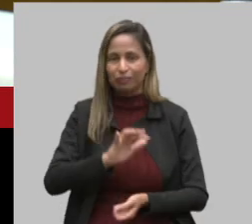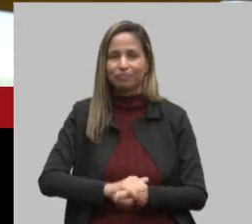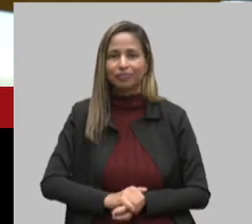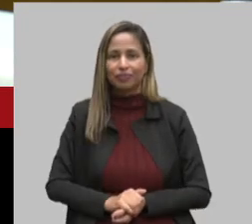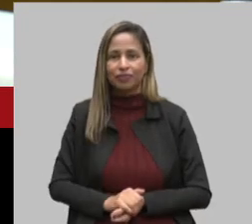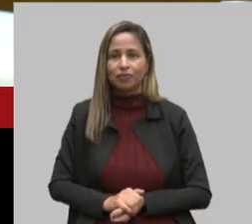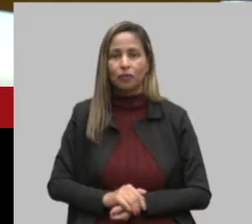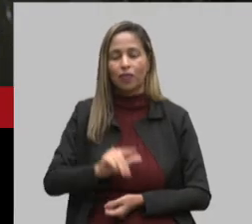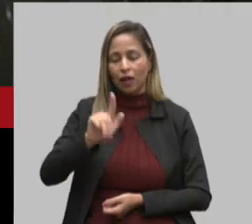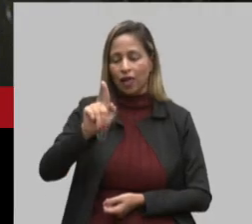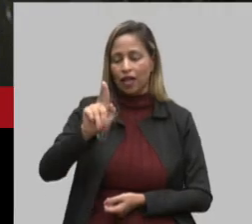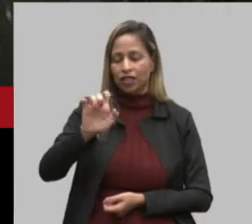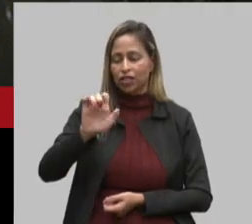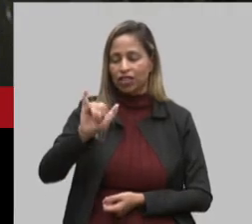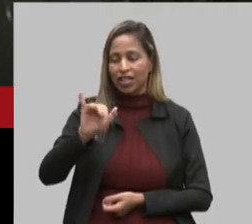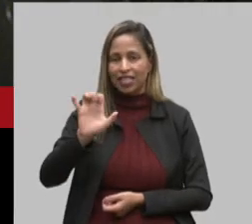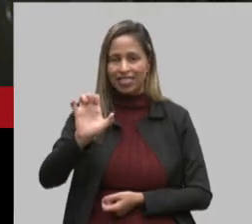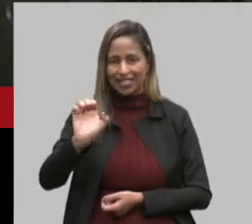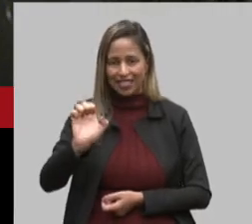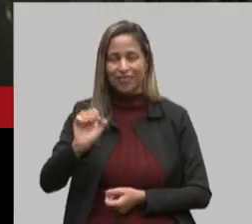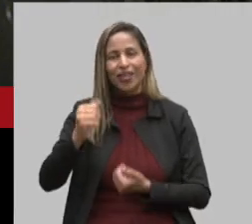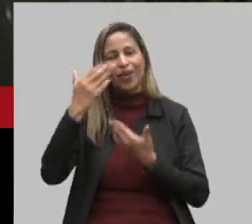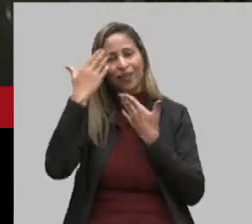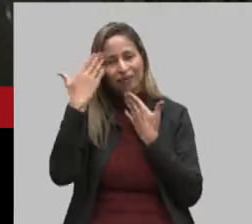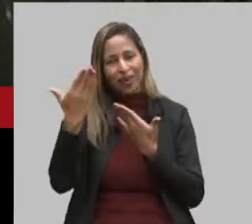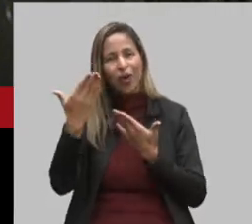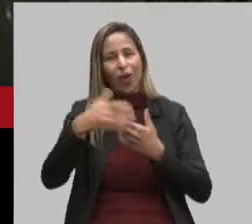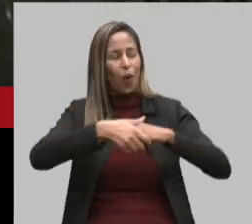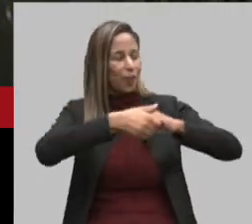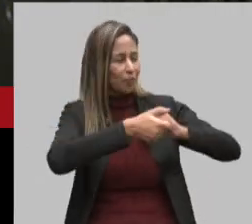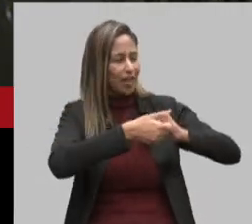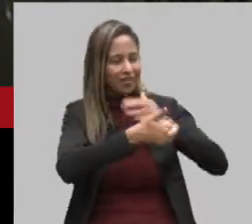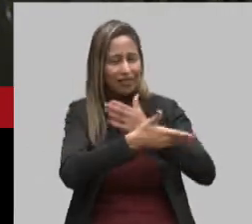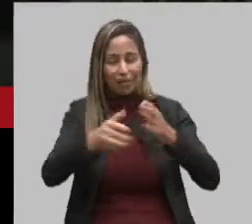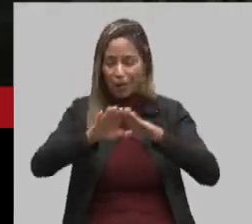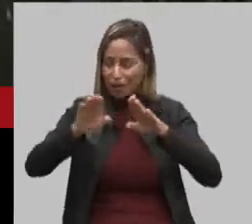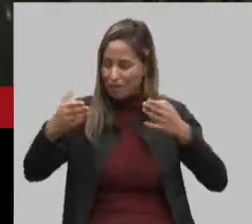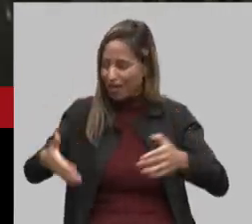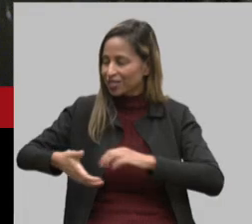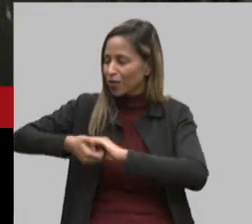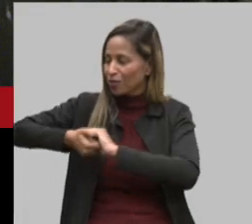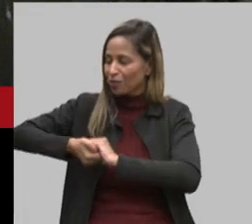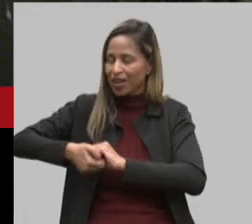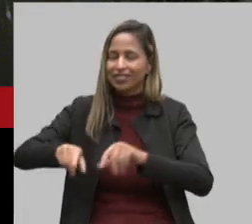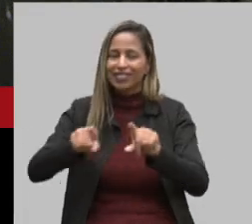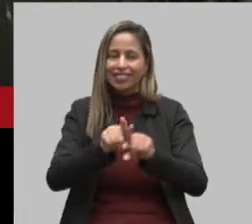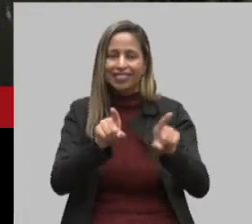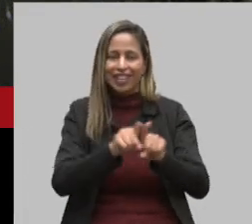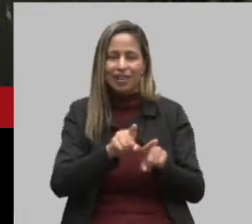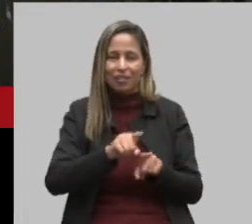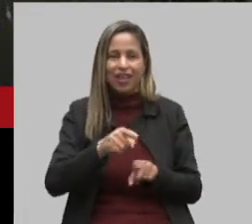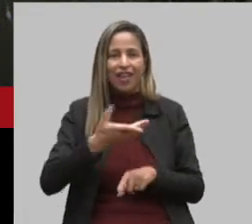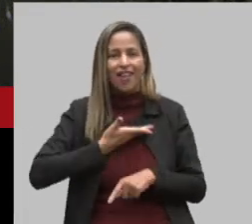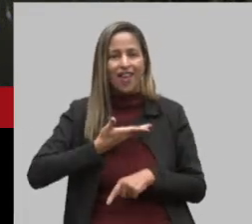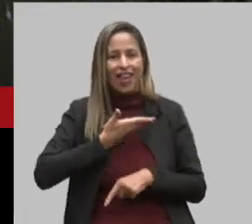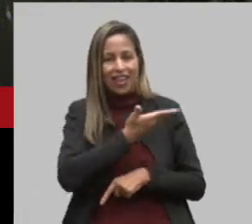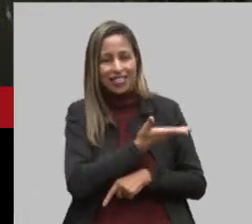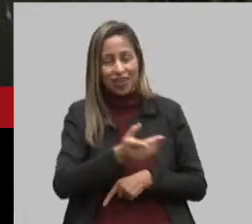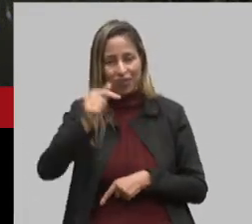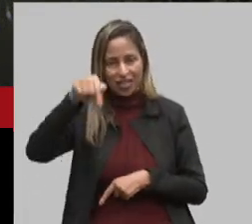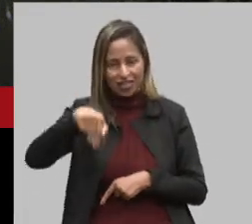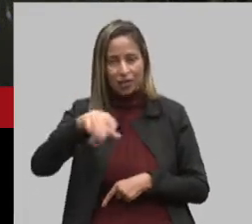de jeis e cumprimento os meus colegas de mesa cumprimento os meus colegas que estão presentes aqui os